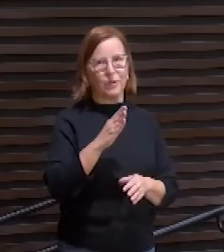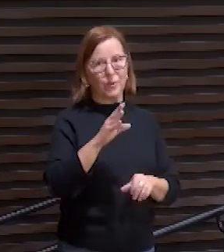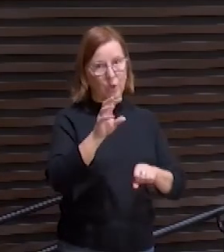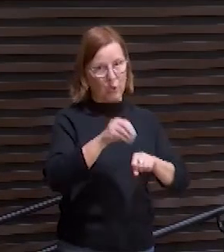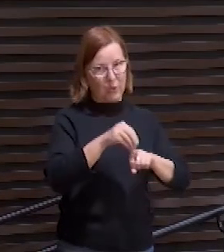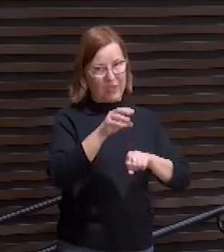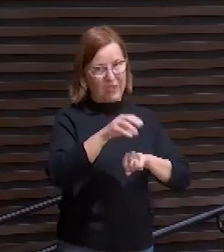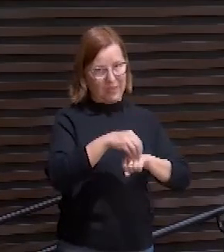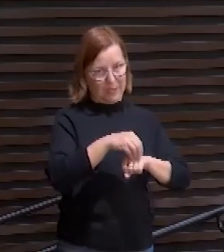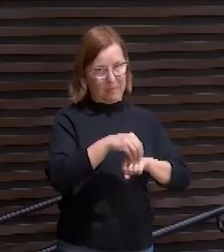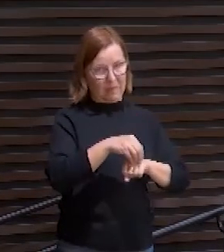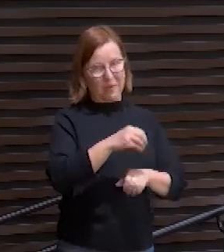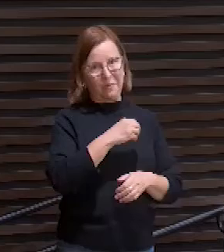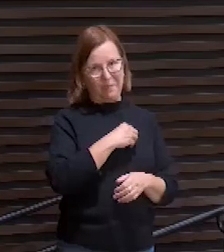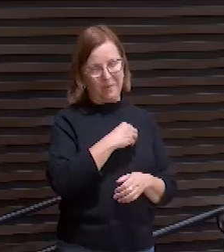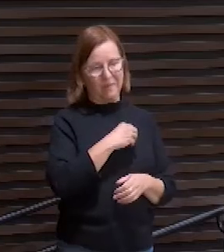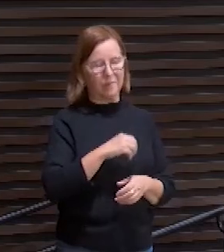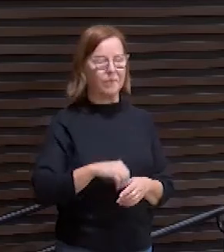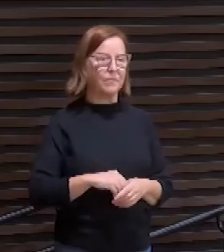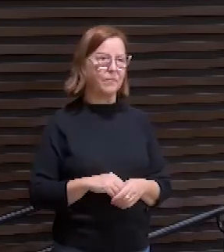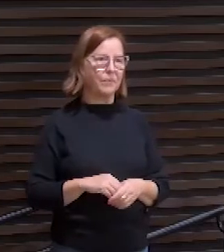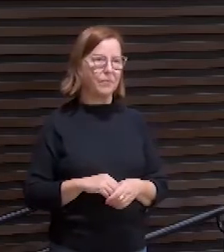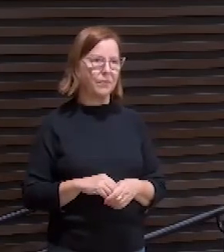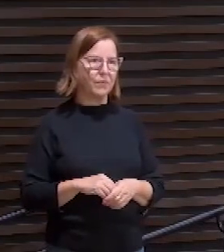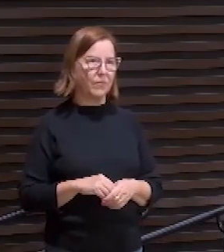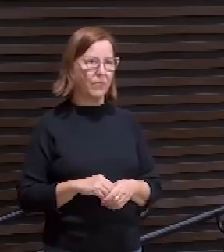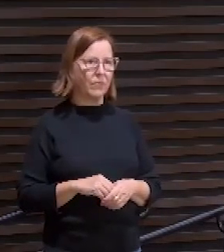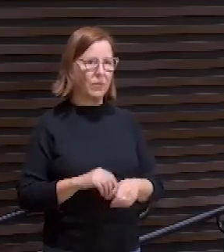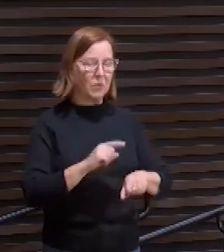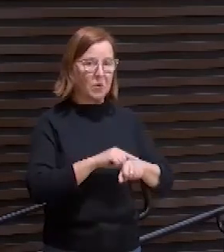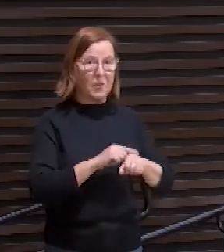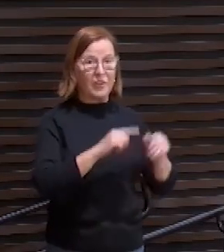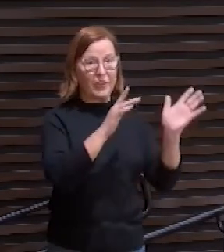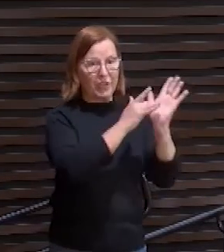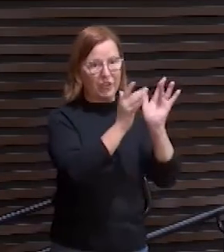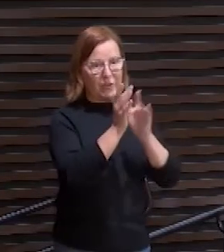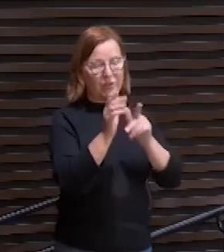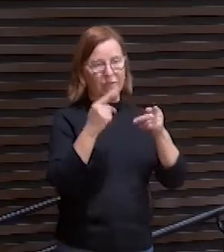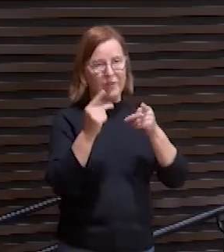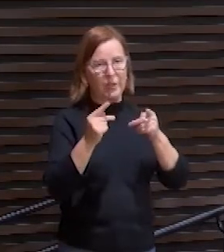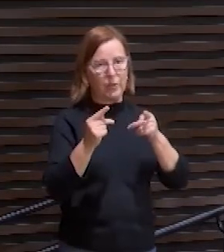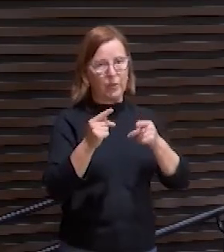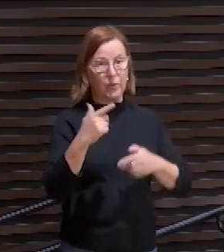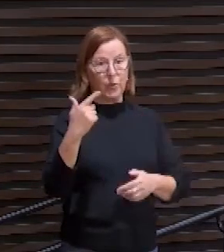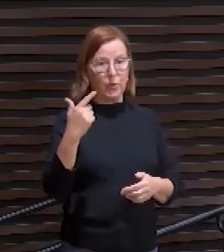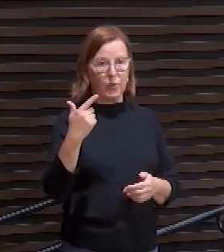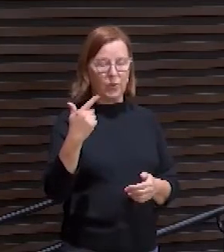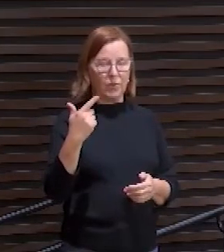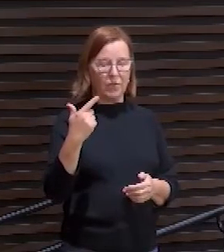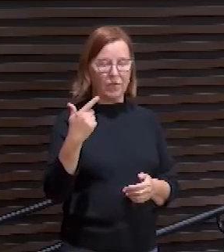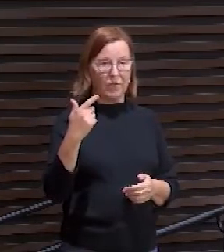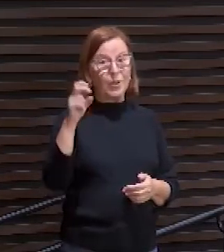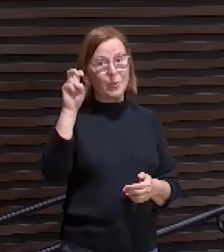Quando Jesus falou daqueles 5 mandamentos da segunda tábua,